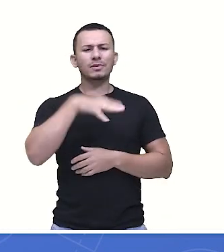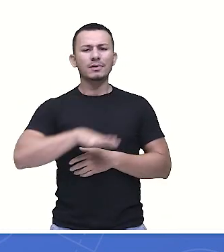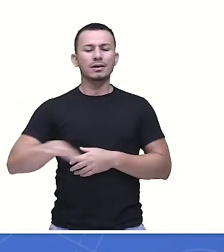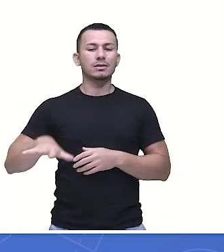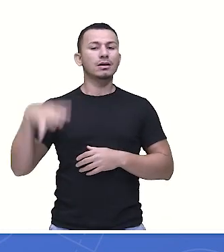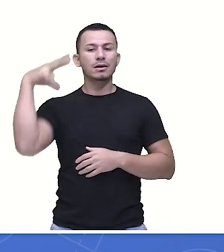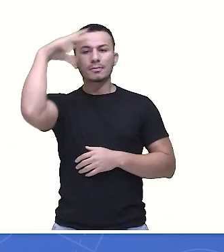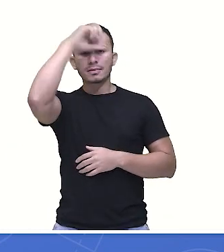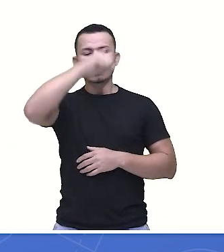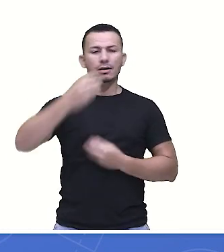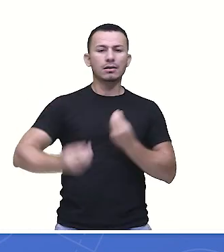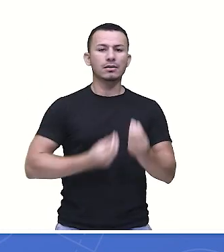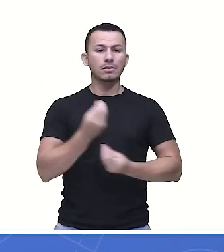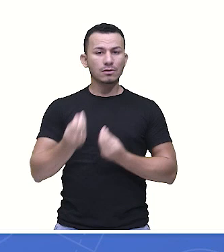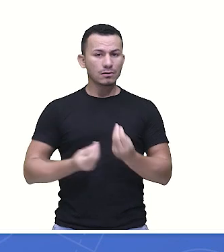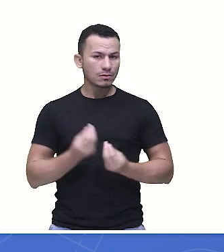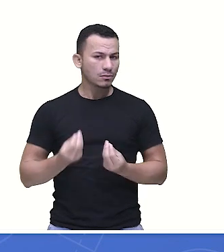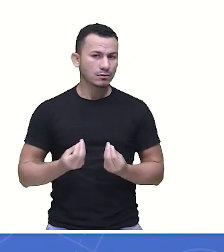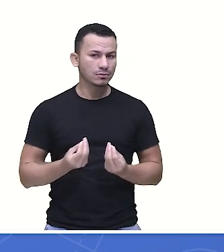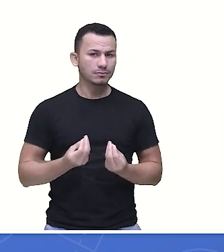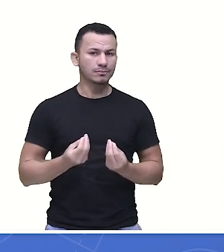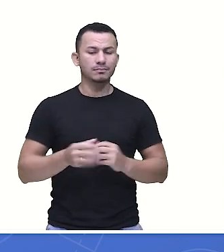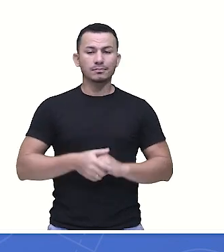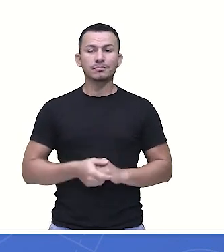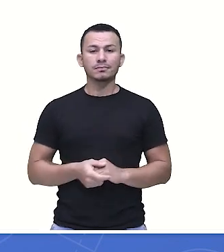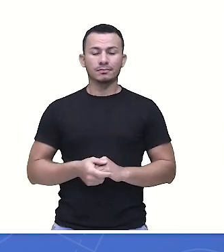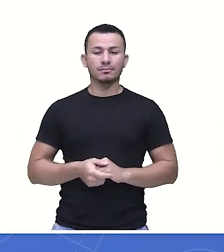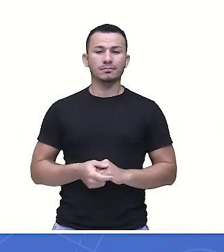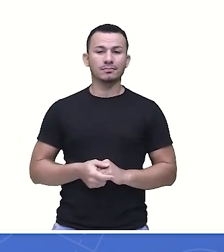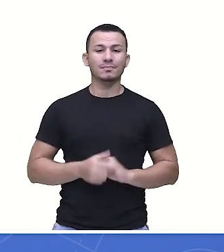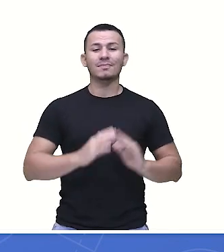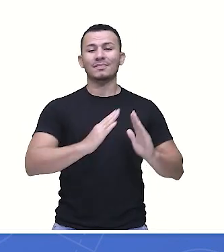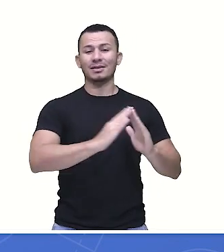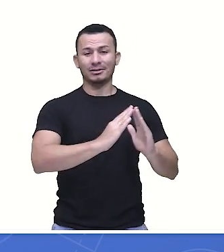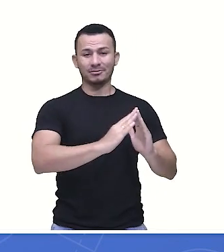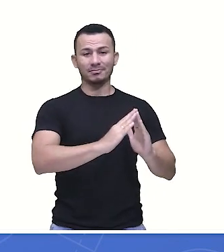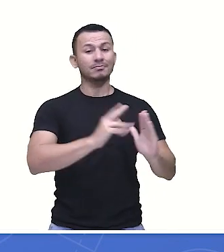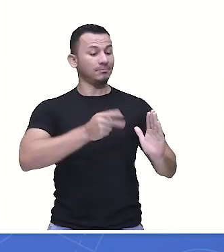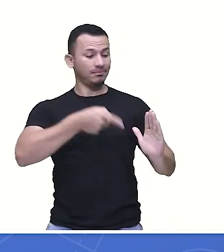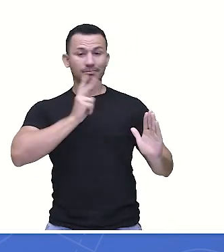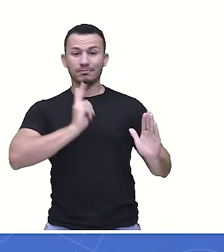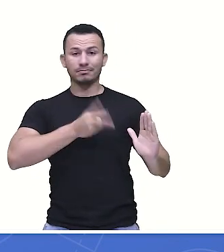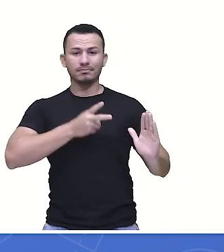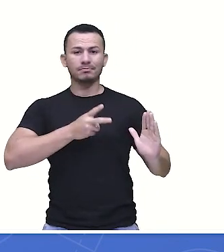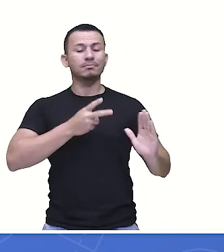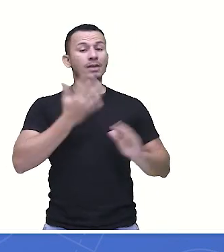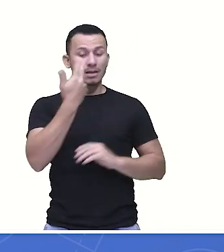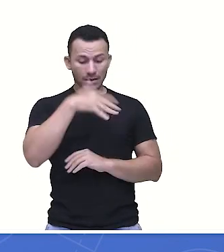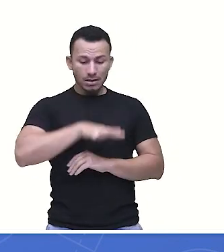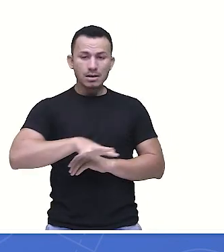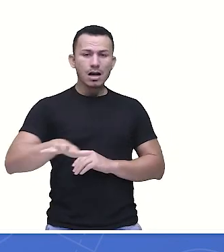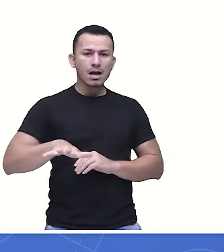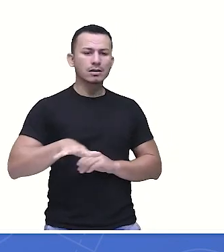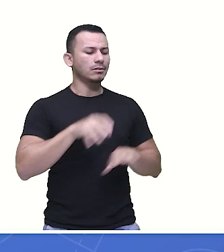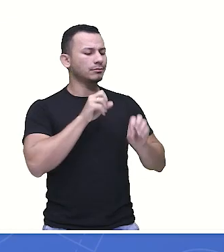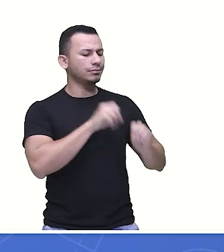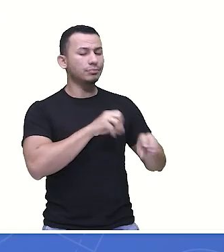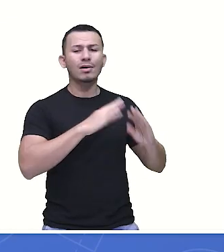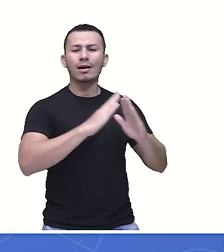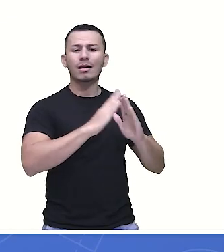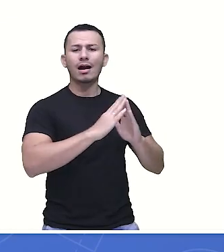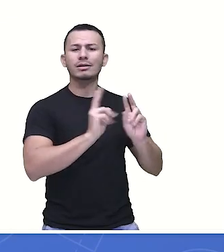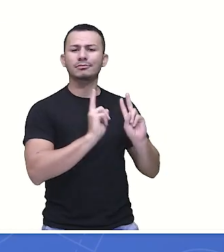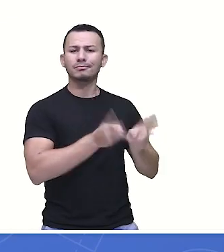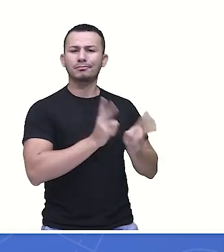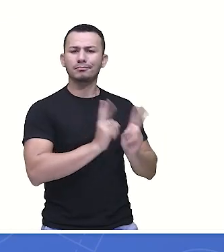aprendizagem e a socialização delas se dava onde? Se dava em casa, né? As crianças eram dadas ali em casa, os